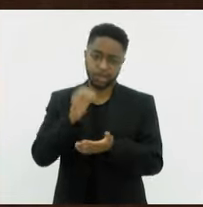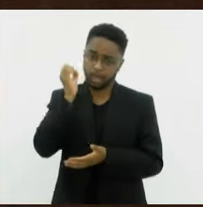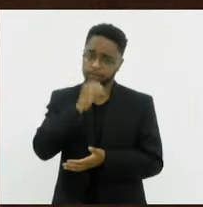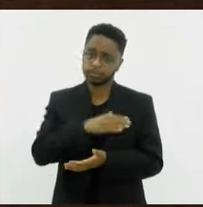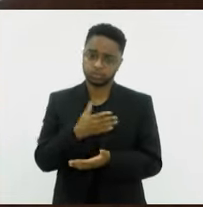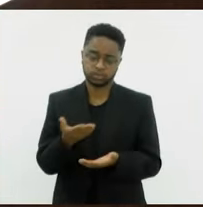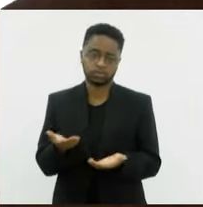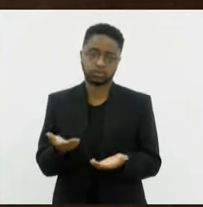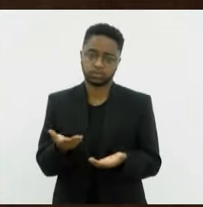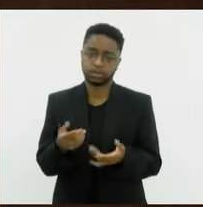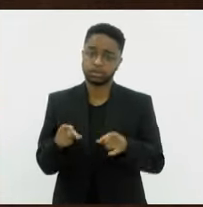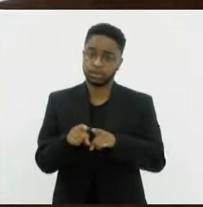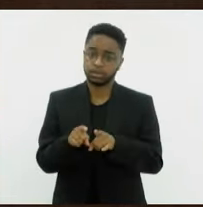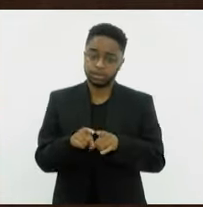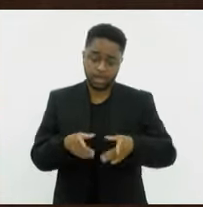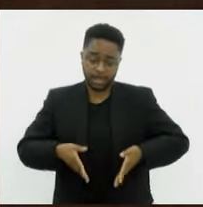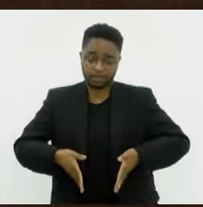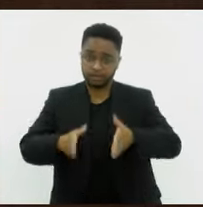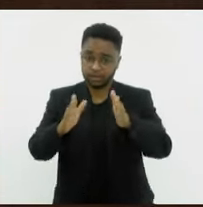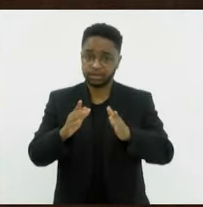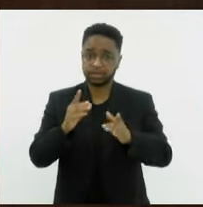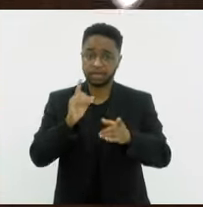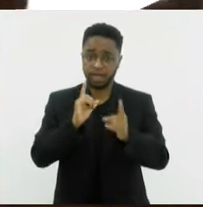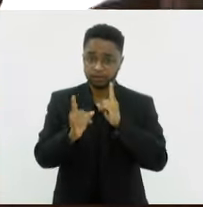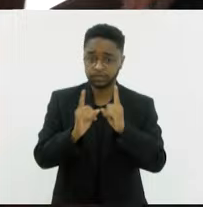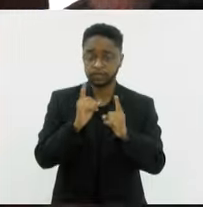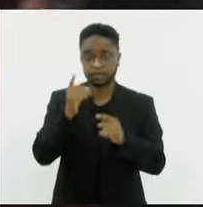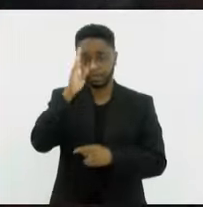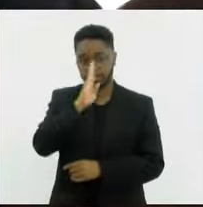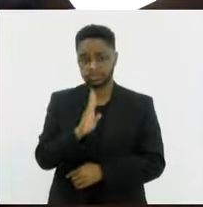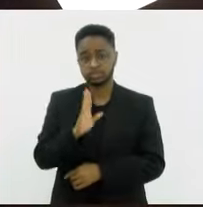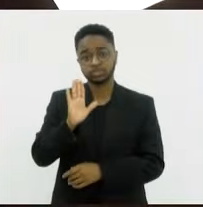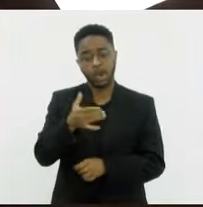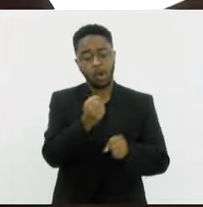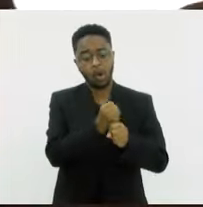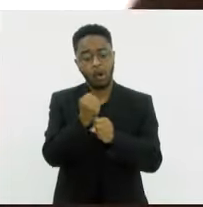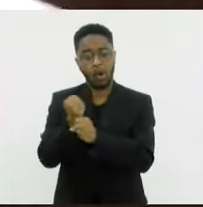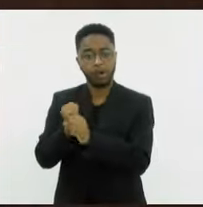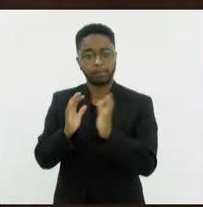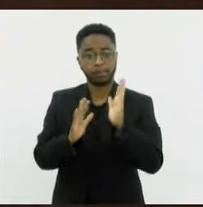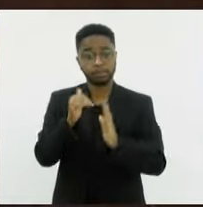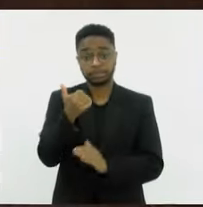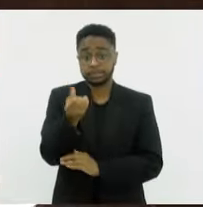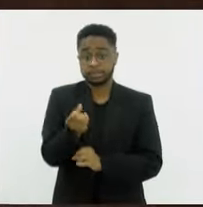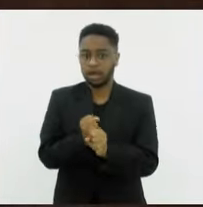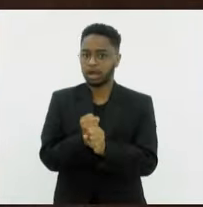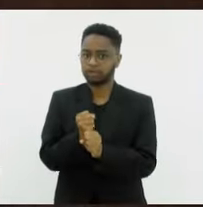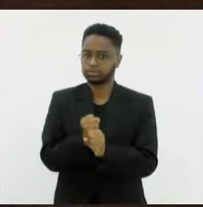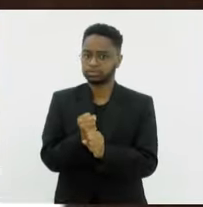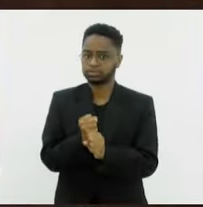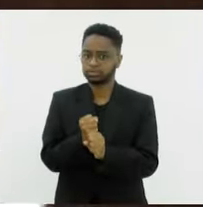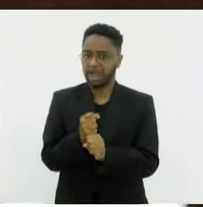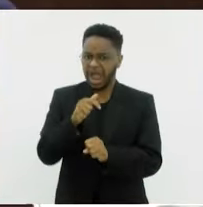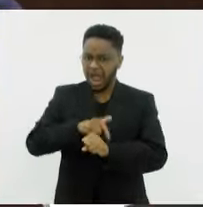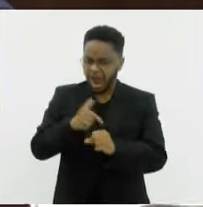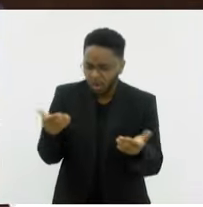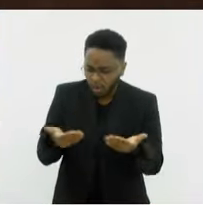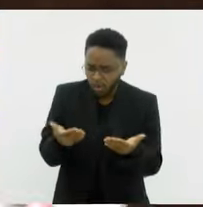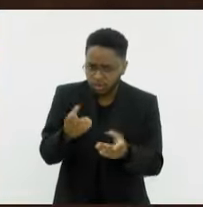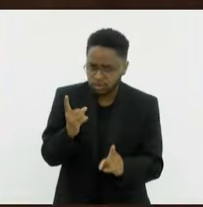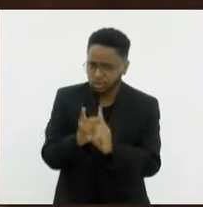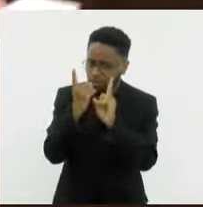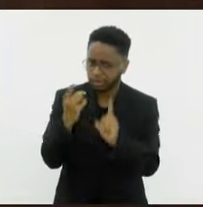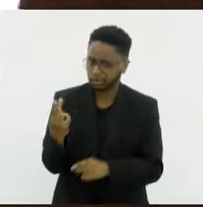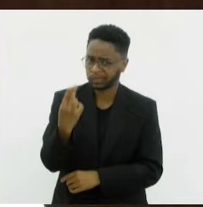absurdo. E a Avenida Brasil tá em obra há 16 anos. Só na hora de inaugurar que descobriram que não ia dar